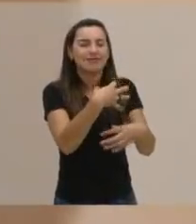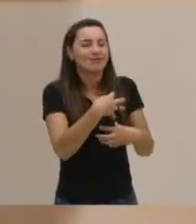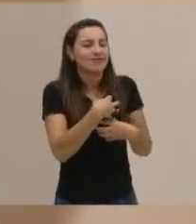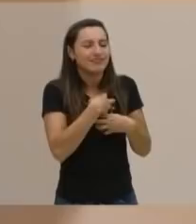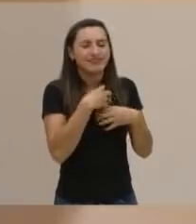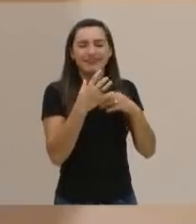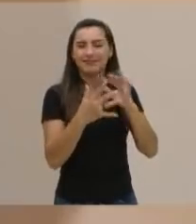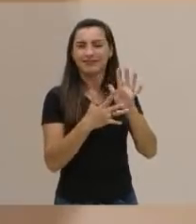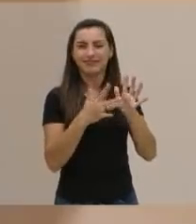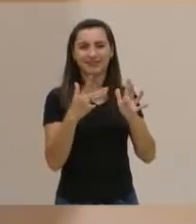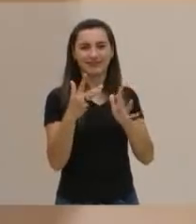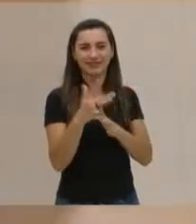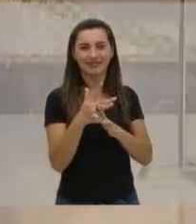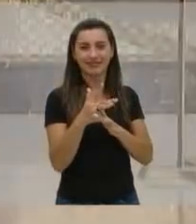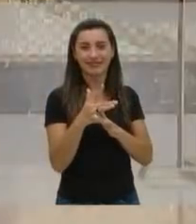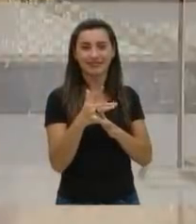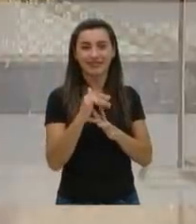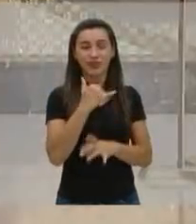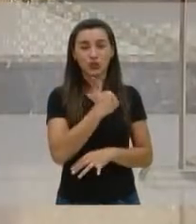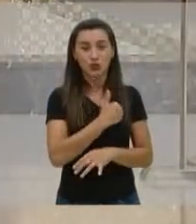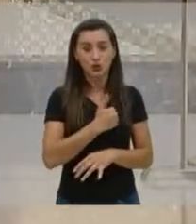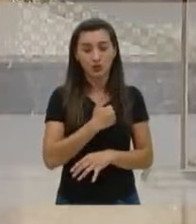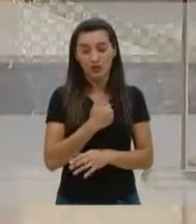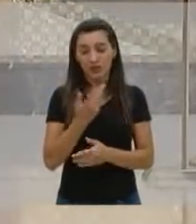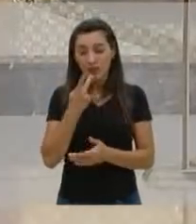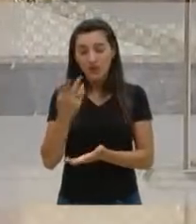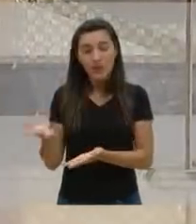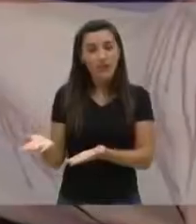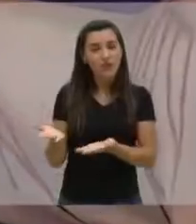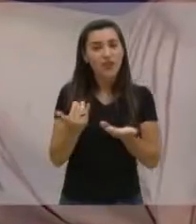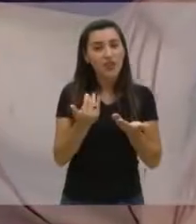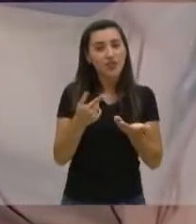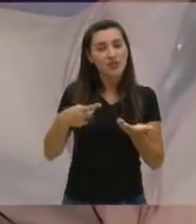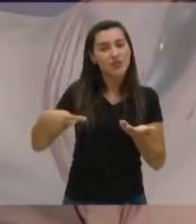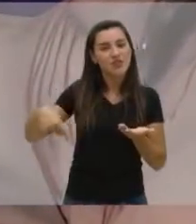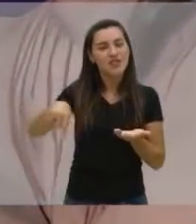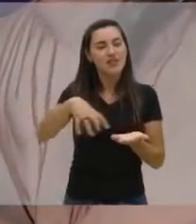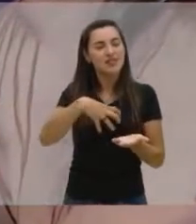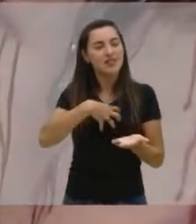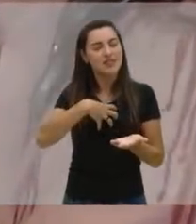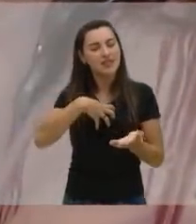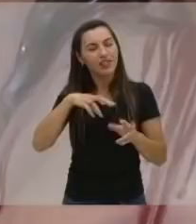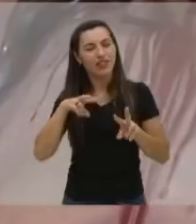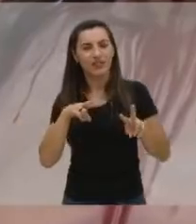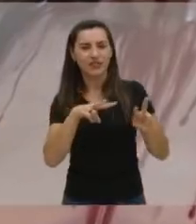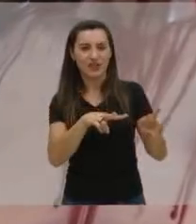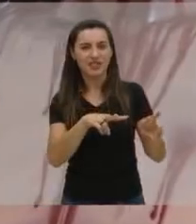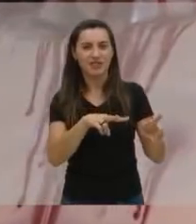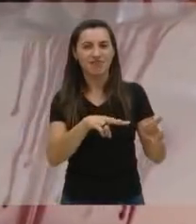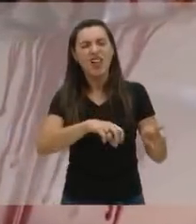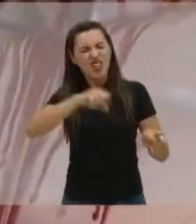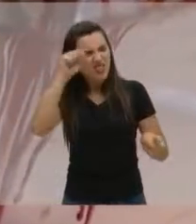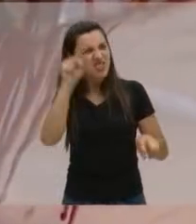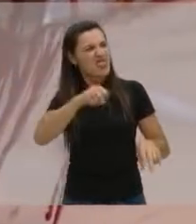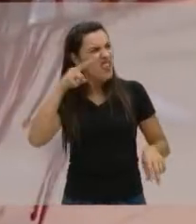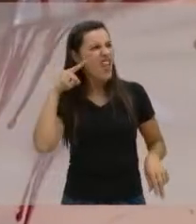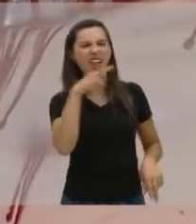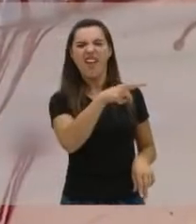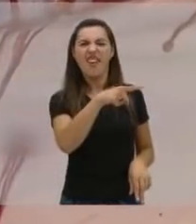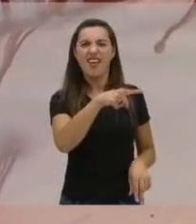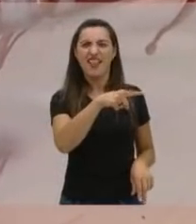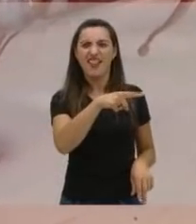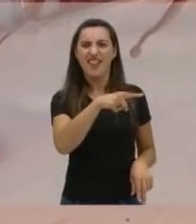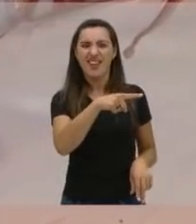e vejam. E eles ficaram um dia. E quando voltaram, disseram, sim, é Ele. Os